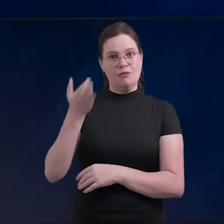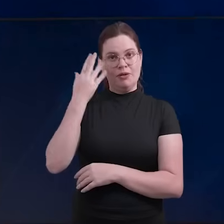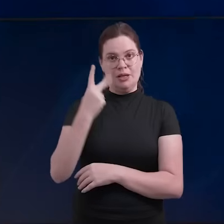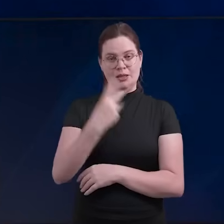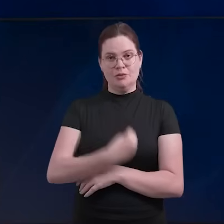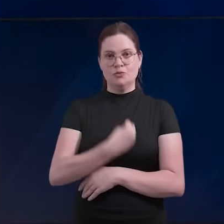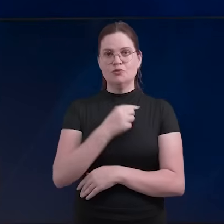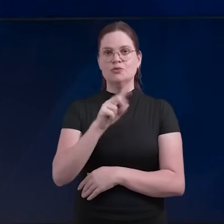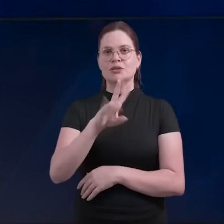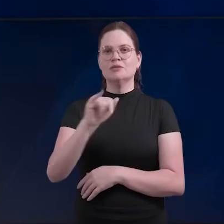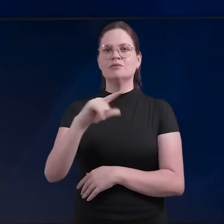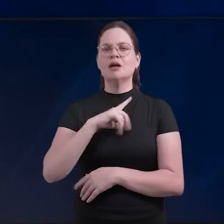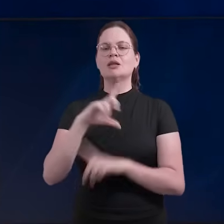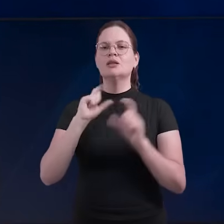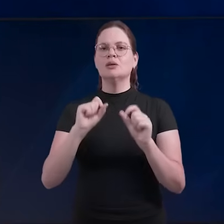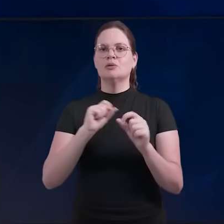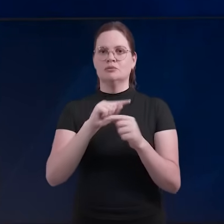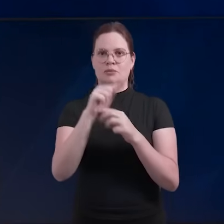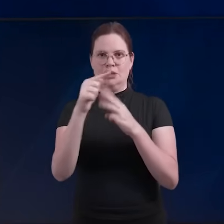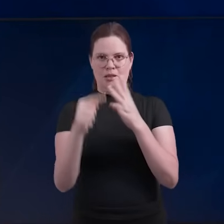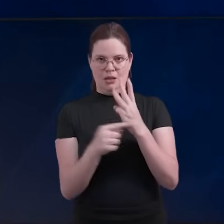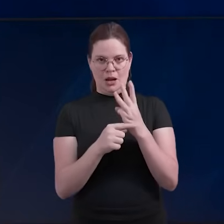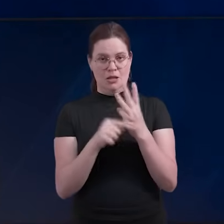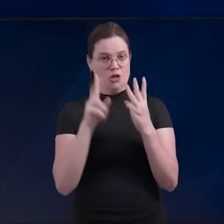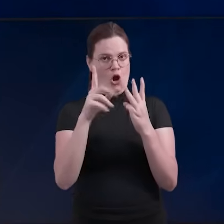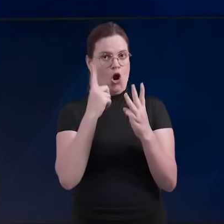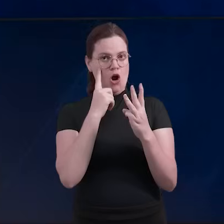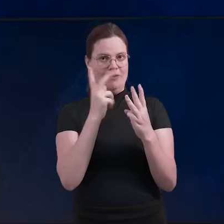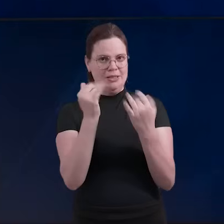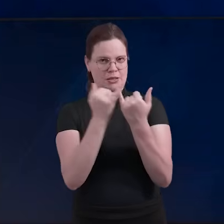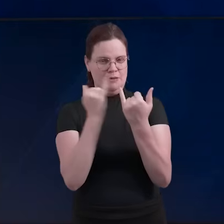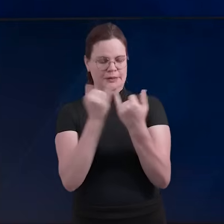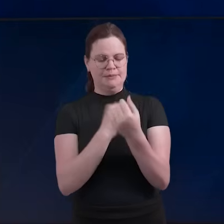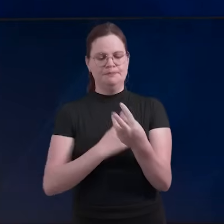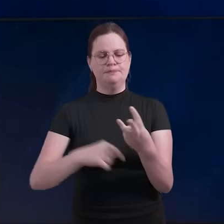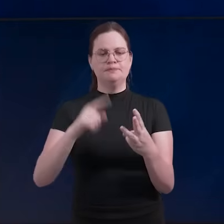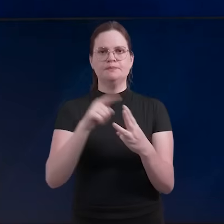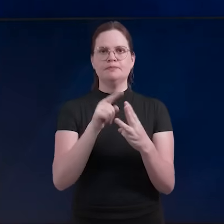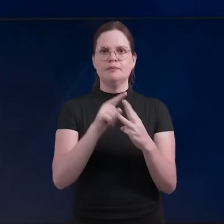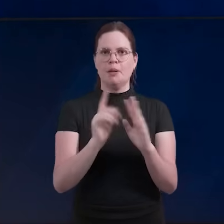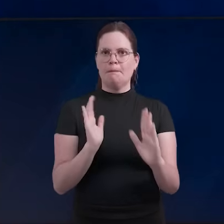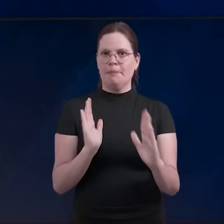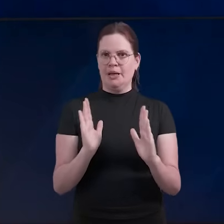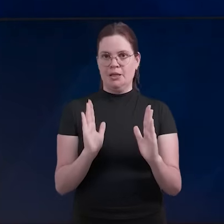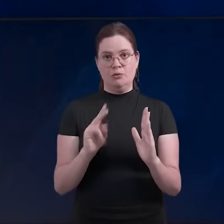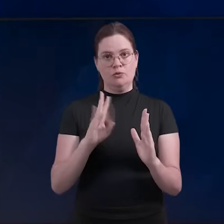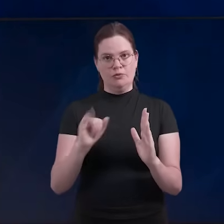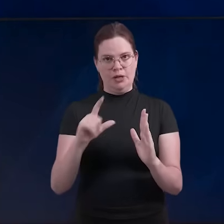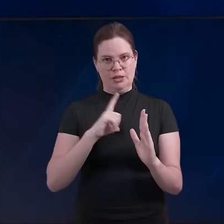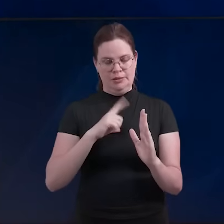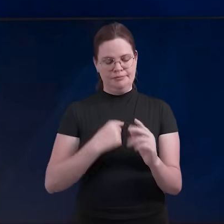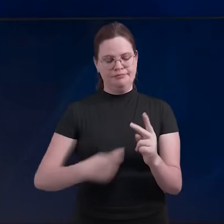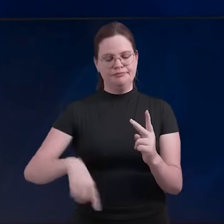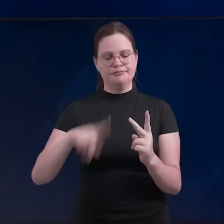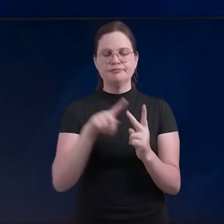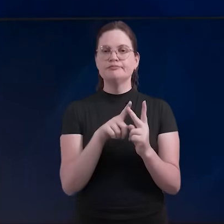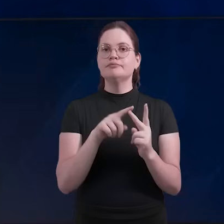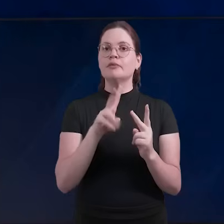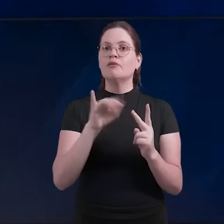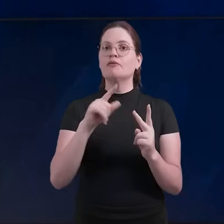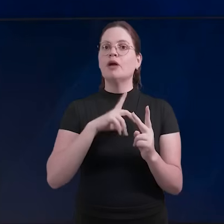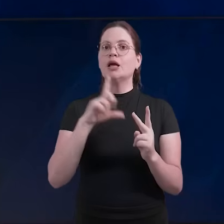vida, você vai estar envolvido em uma dessas 3 situações. Primeiro, numa determinada época.